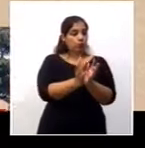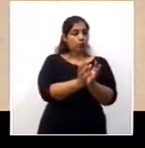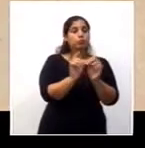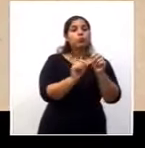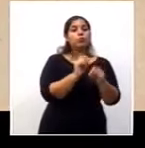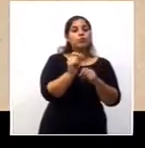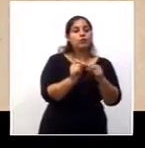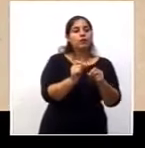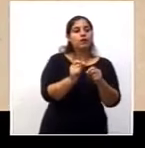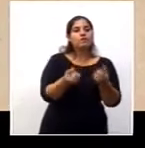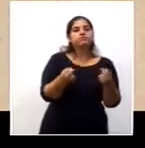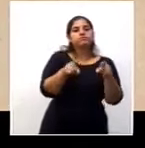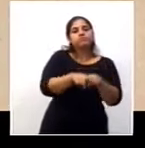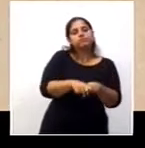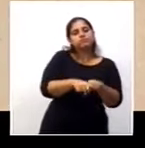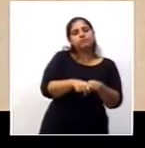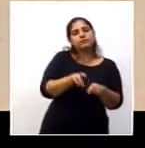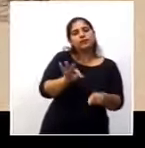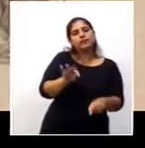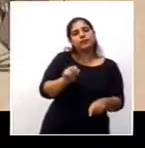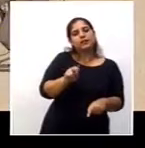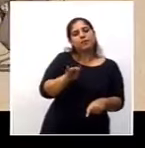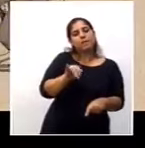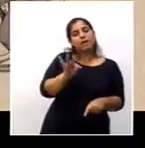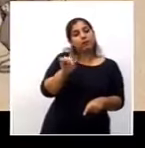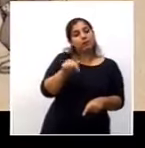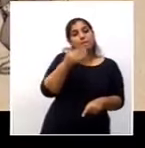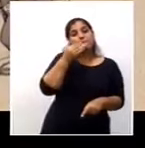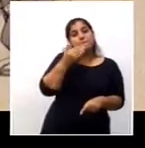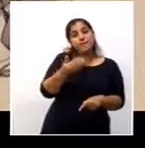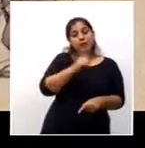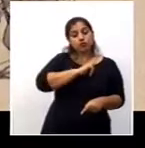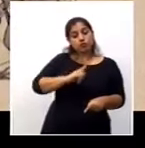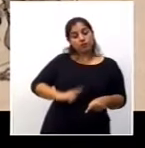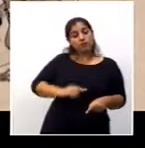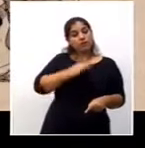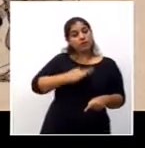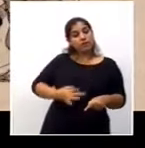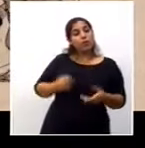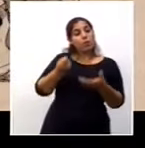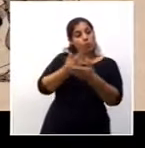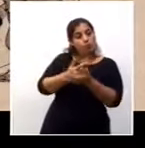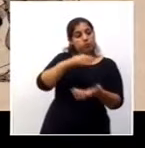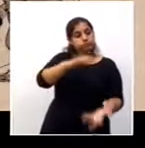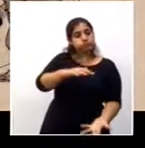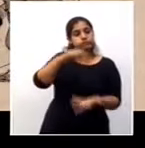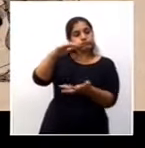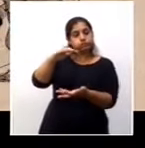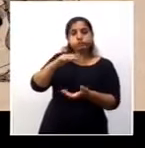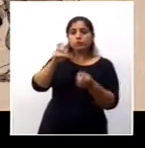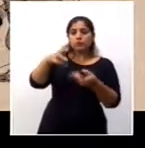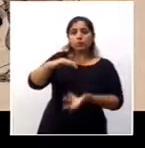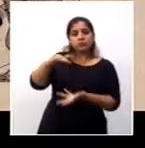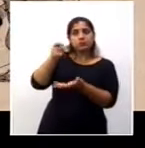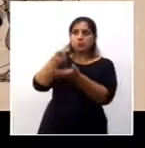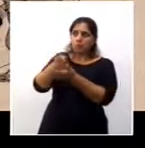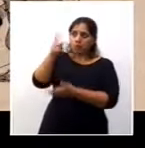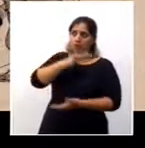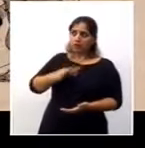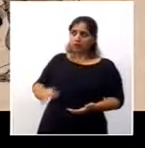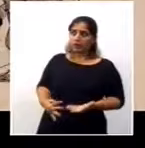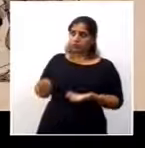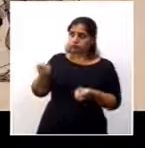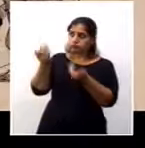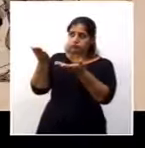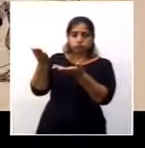famoso Convênio de Taubaté e pedem para o governo federal comprar as safras excedentes de café.